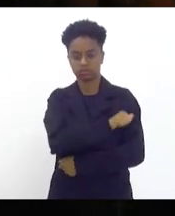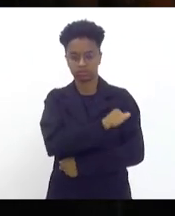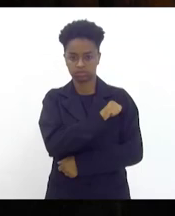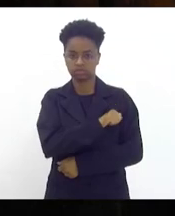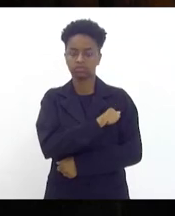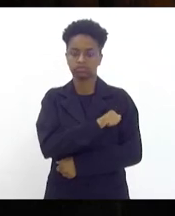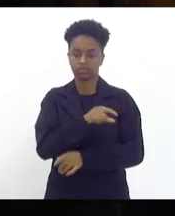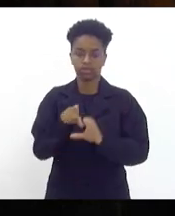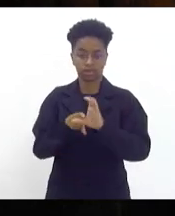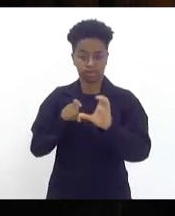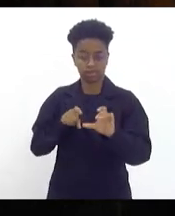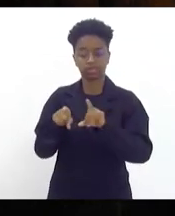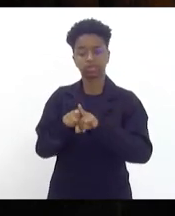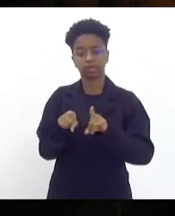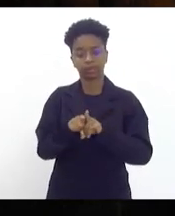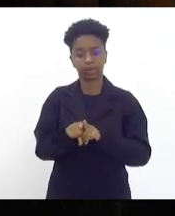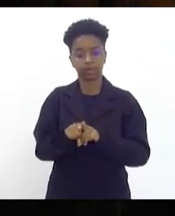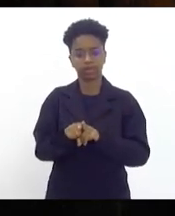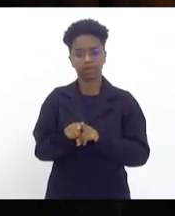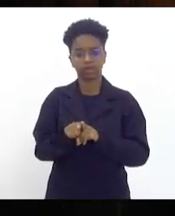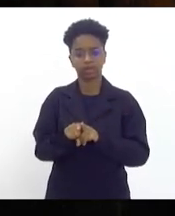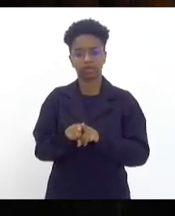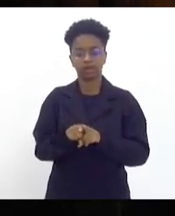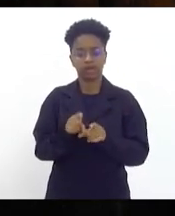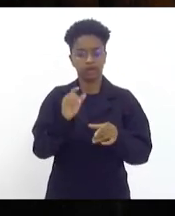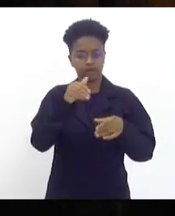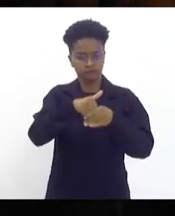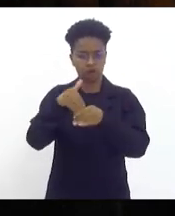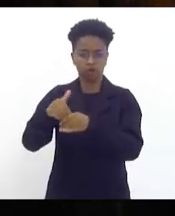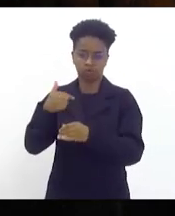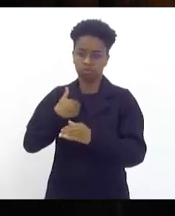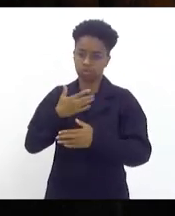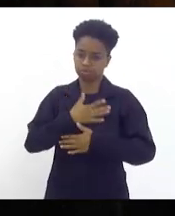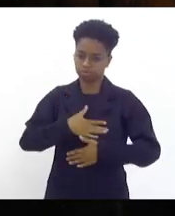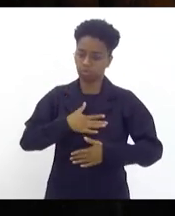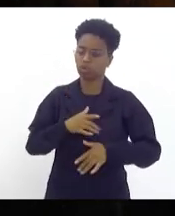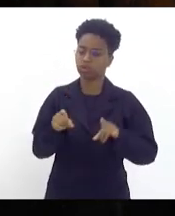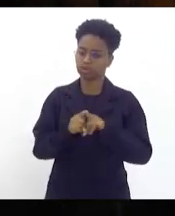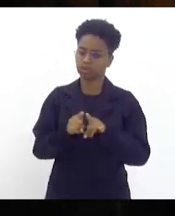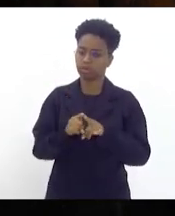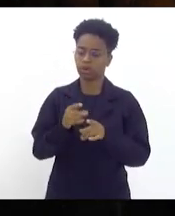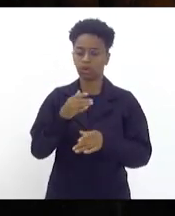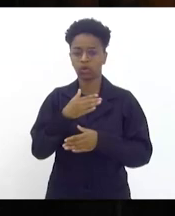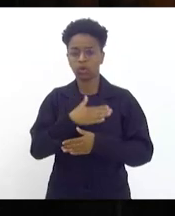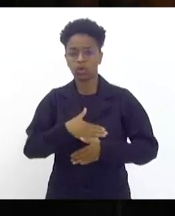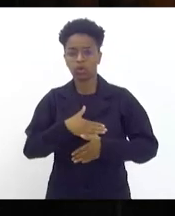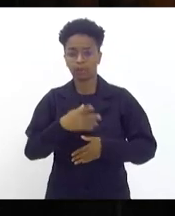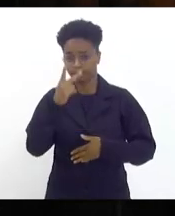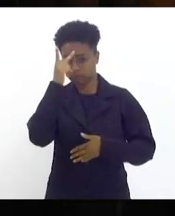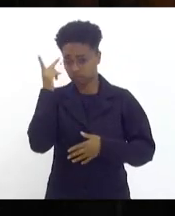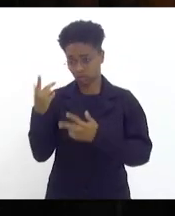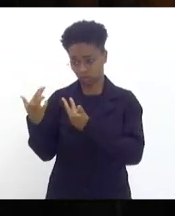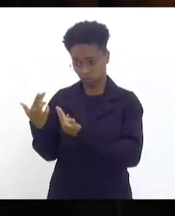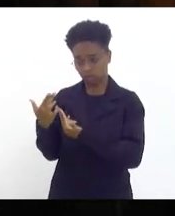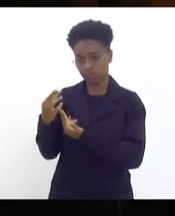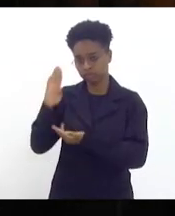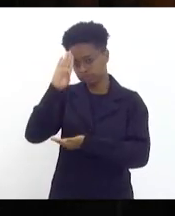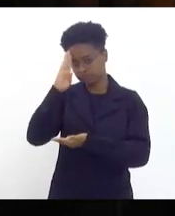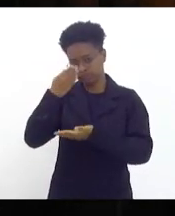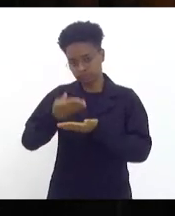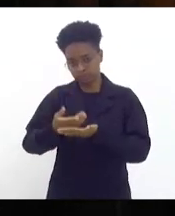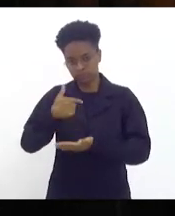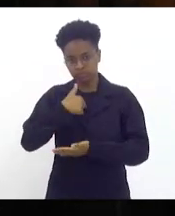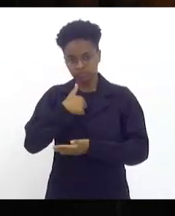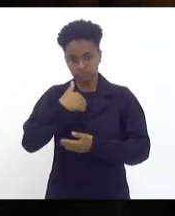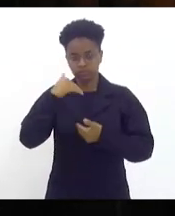e tem proferido votos que muito teme honrado e honrado também aqueles que como eu lhe confiaram o voto